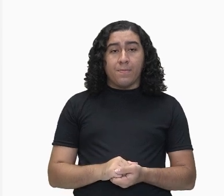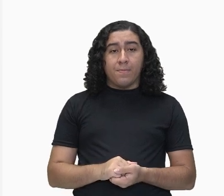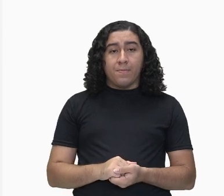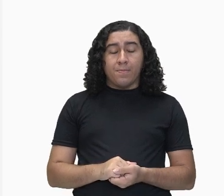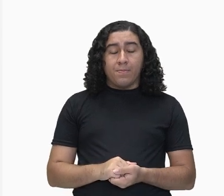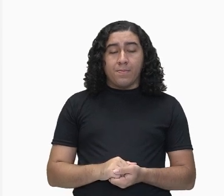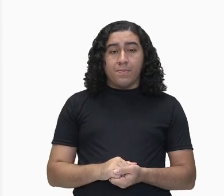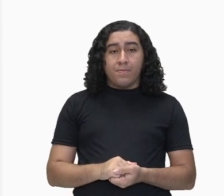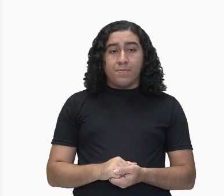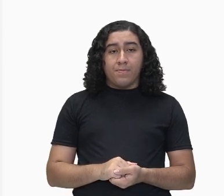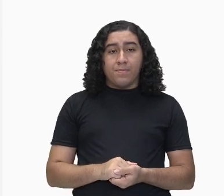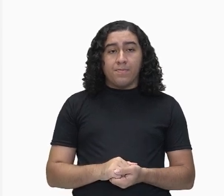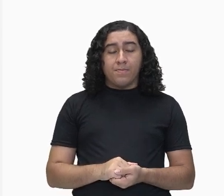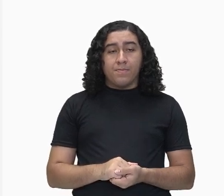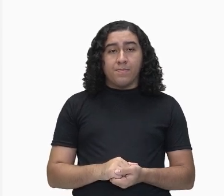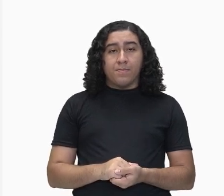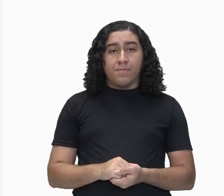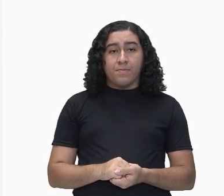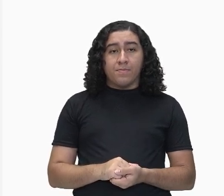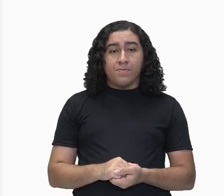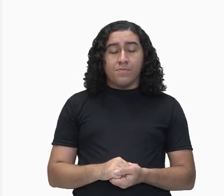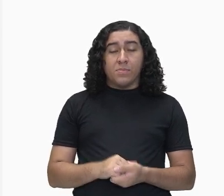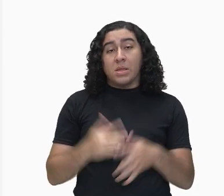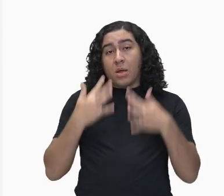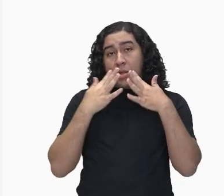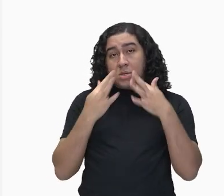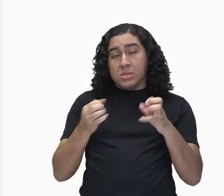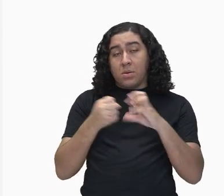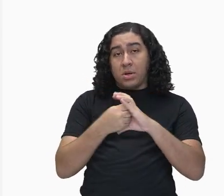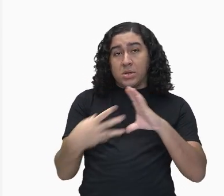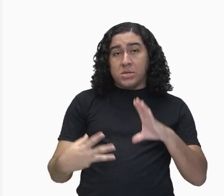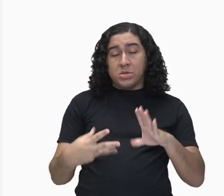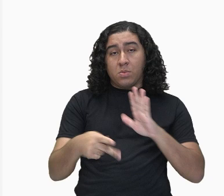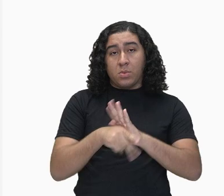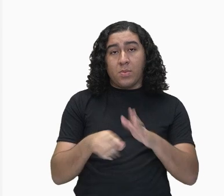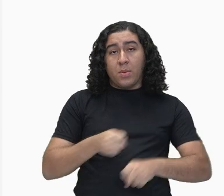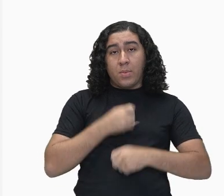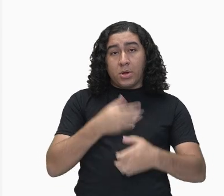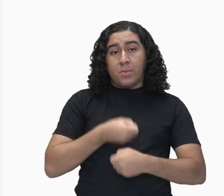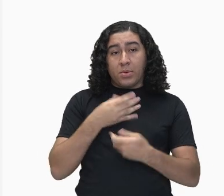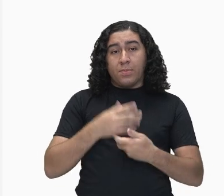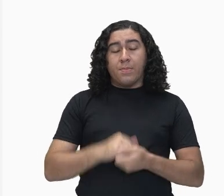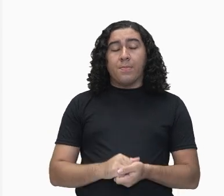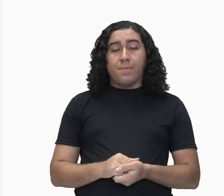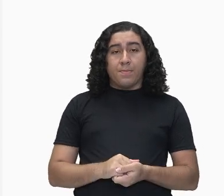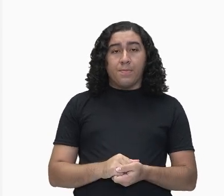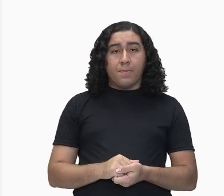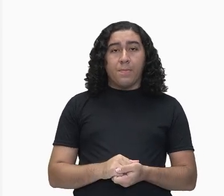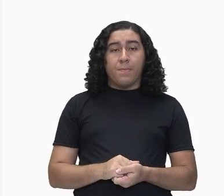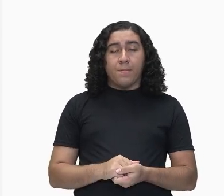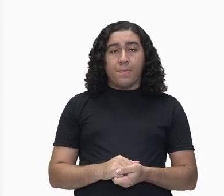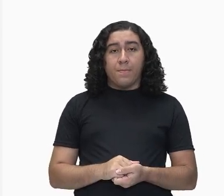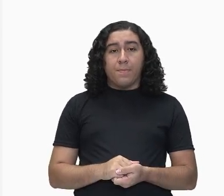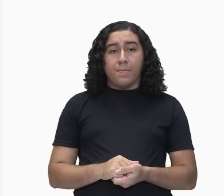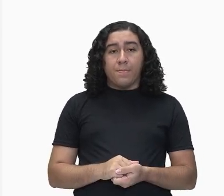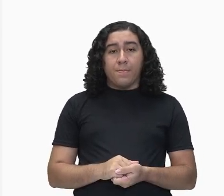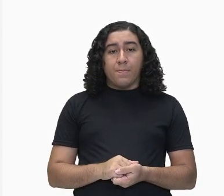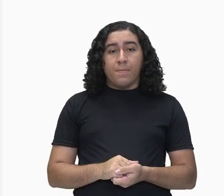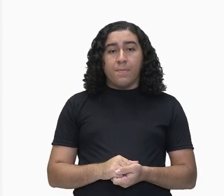você veja todas essas características que o Álvares de Azevedo coloca em sua obra. Vamos